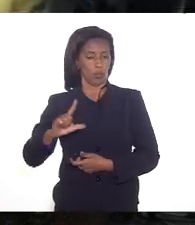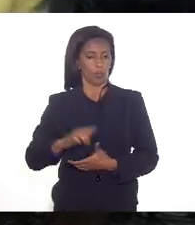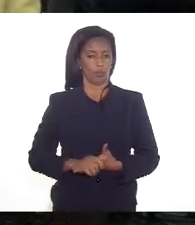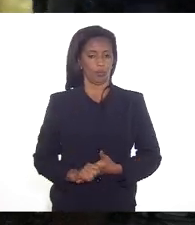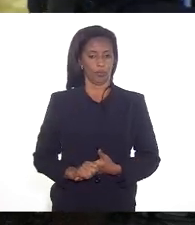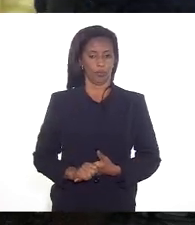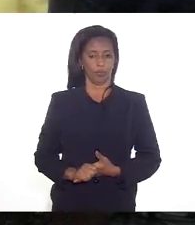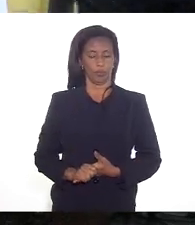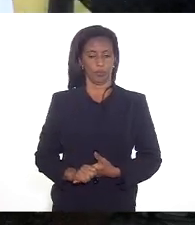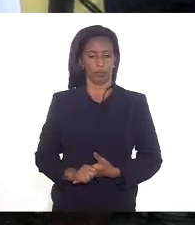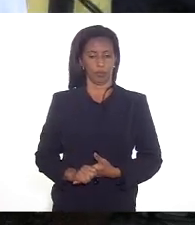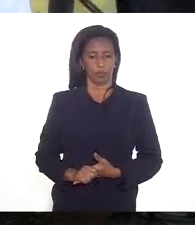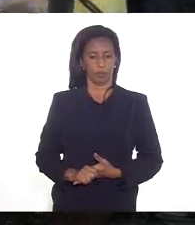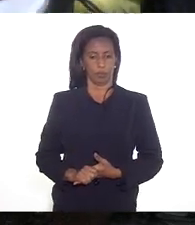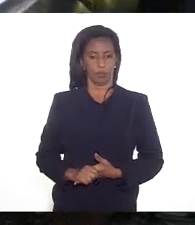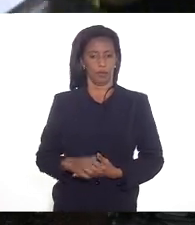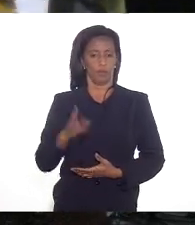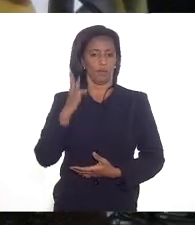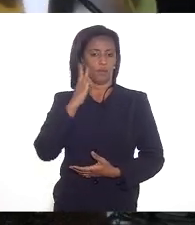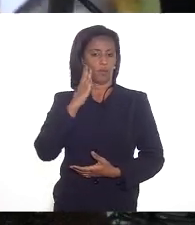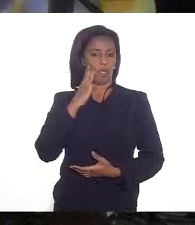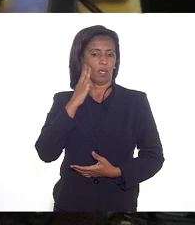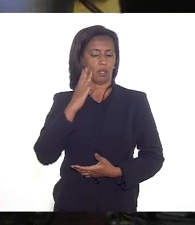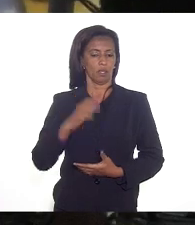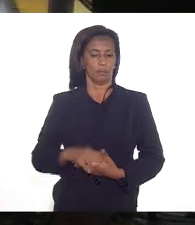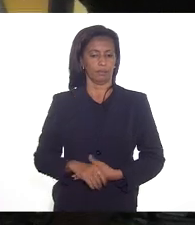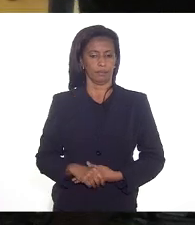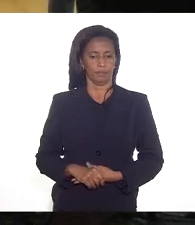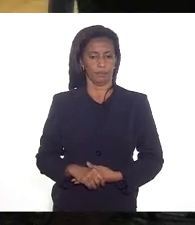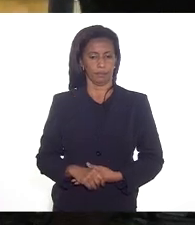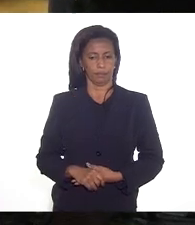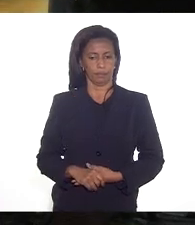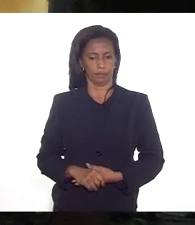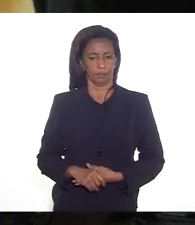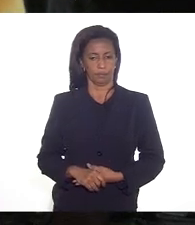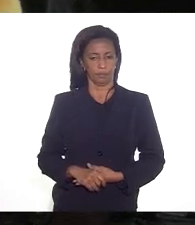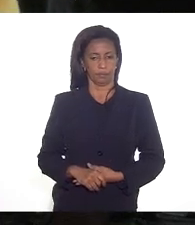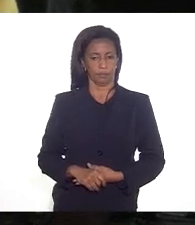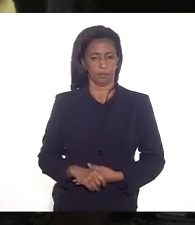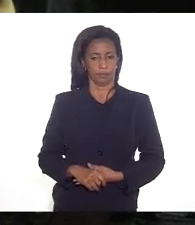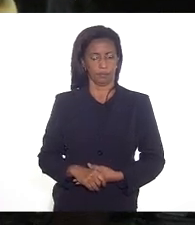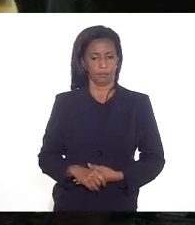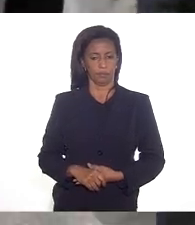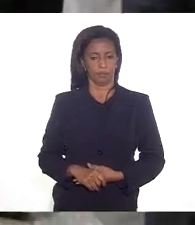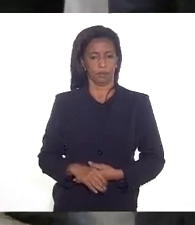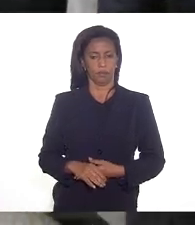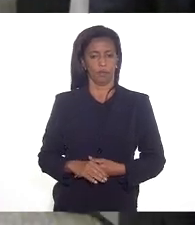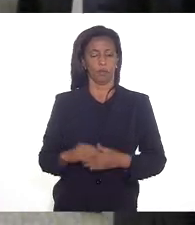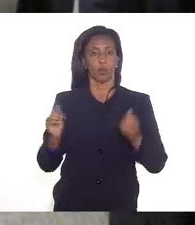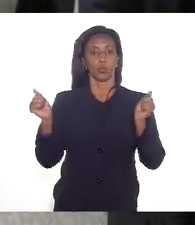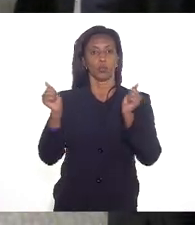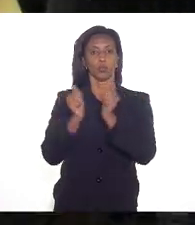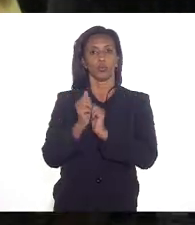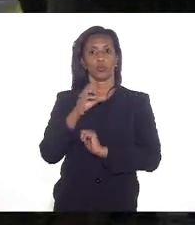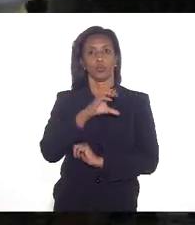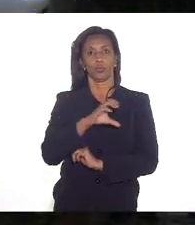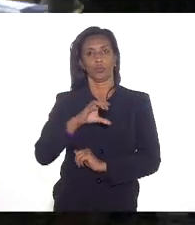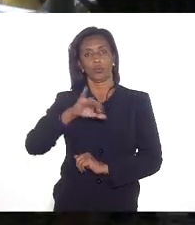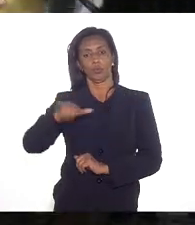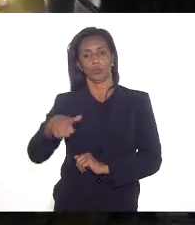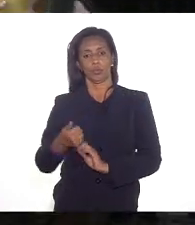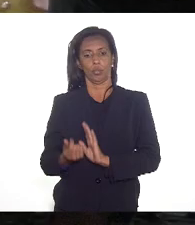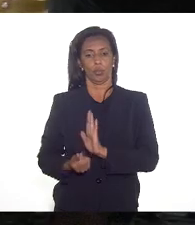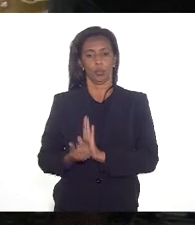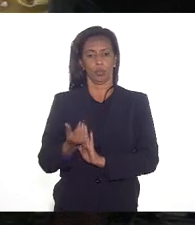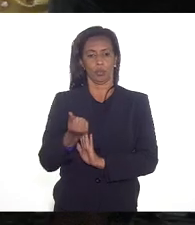o deputado Noel de Carvalho computador waldeck Carneiro e voltar com a ccj presidente pela comissão de